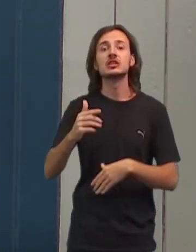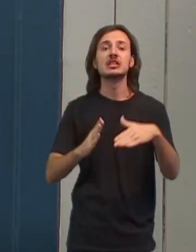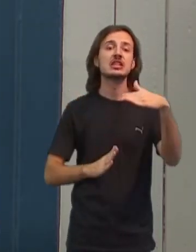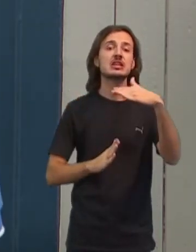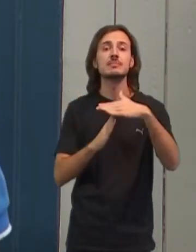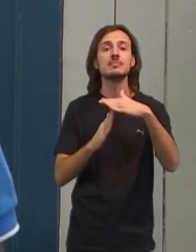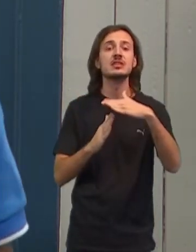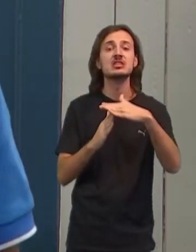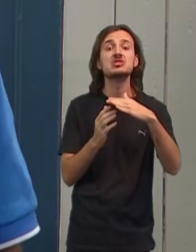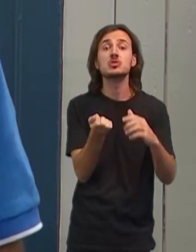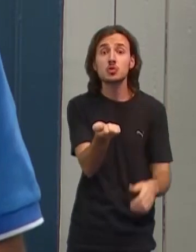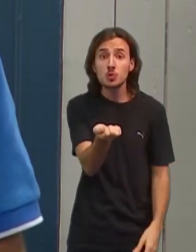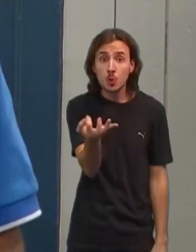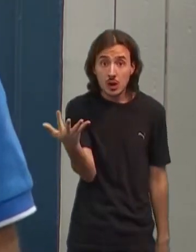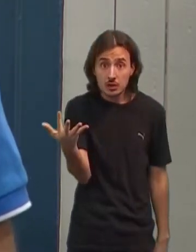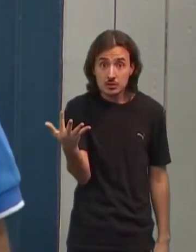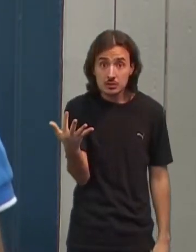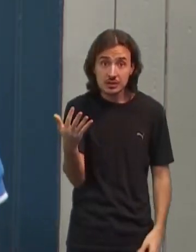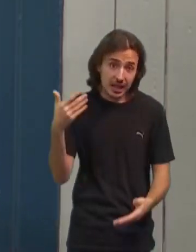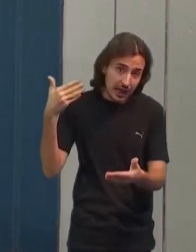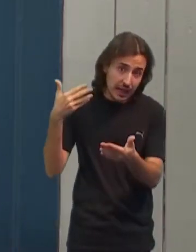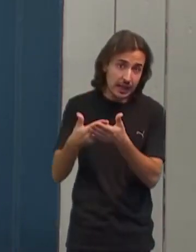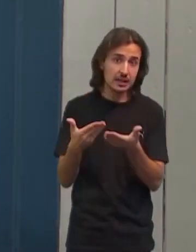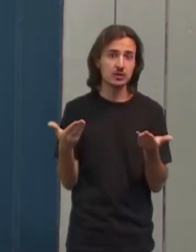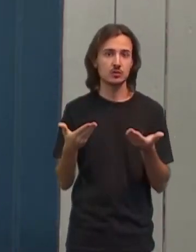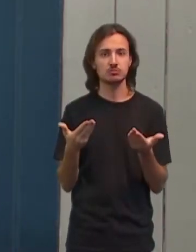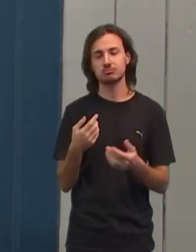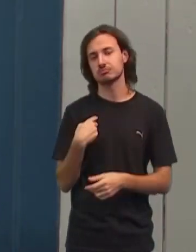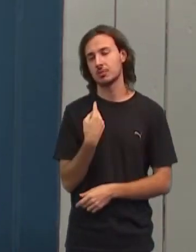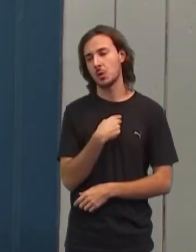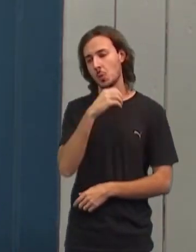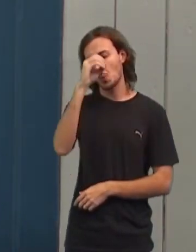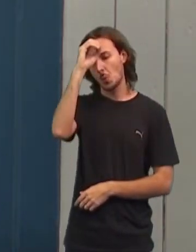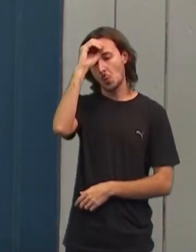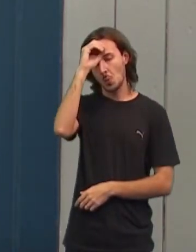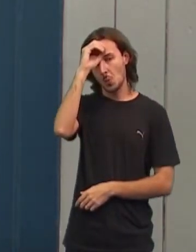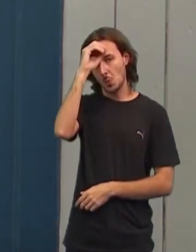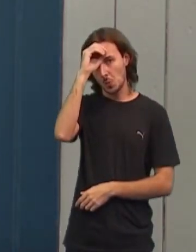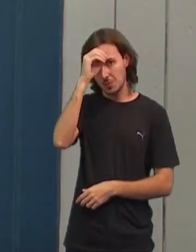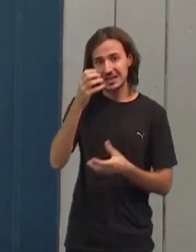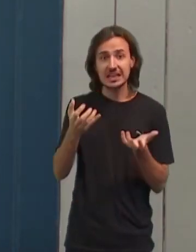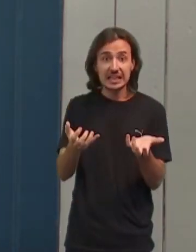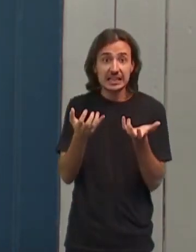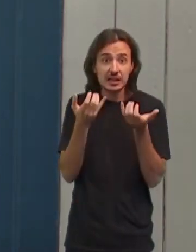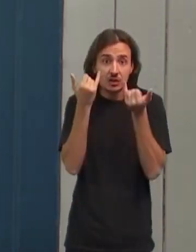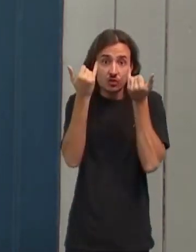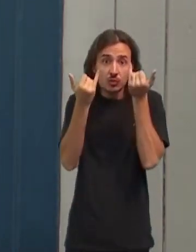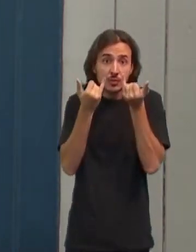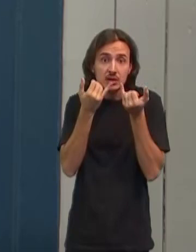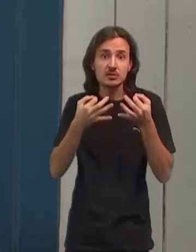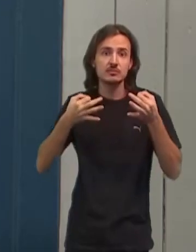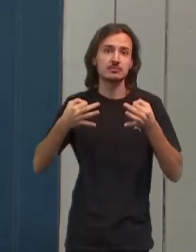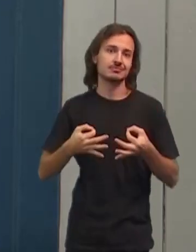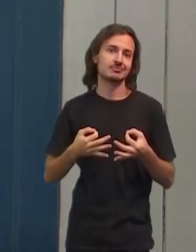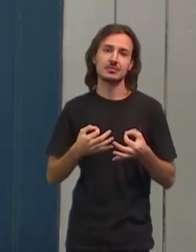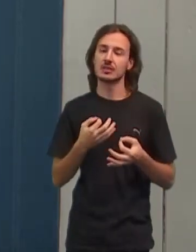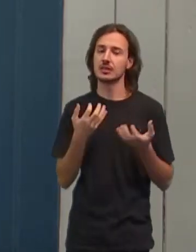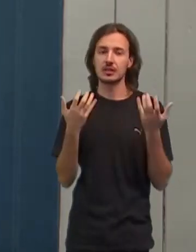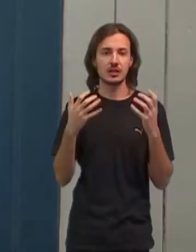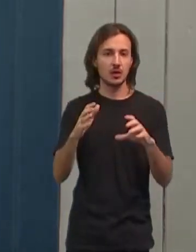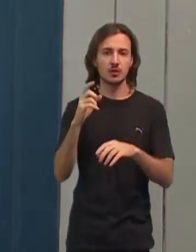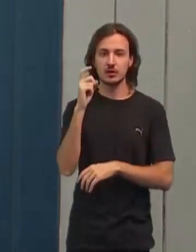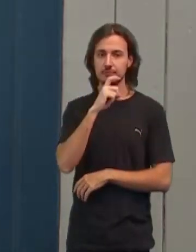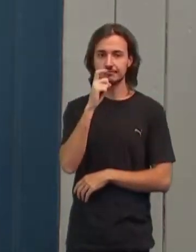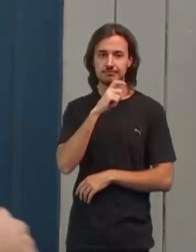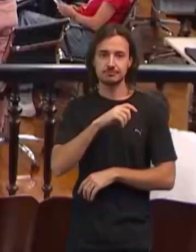nós não sabemos. Eu espero que pelo menos isso ela faça. Traga para nós a informação e não a desinformação.